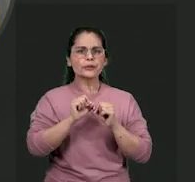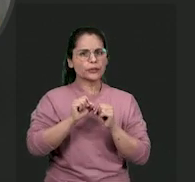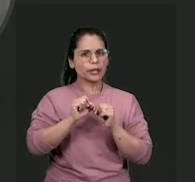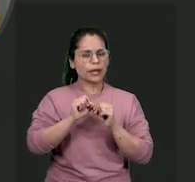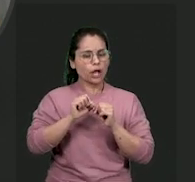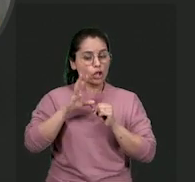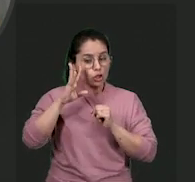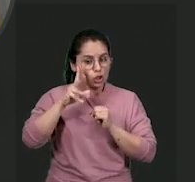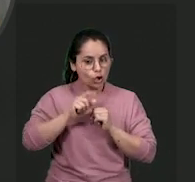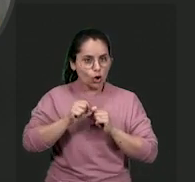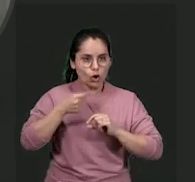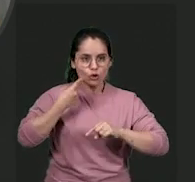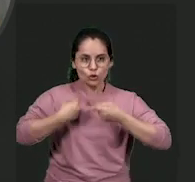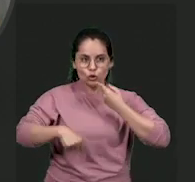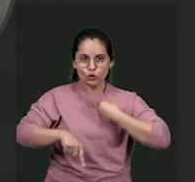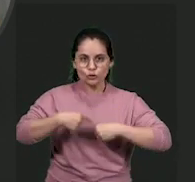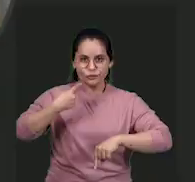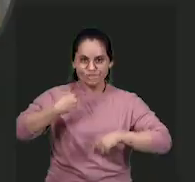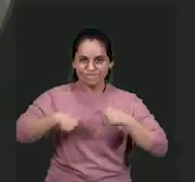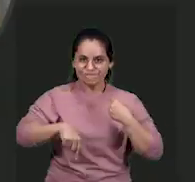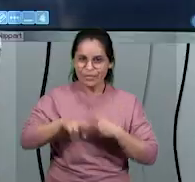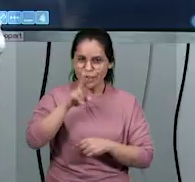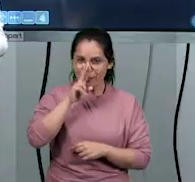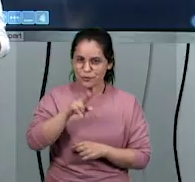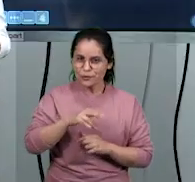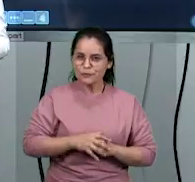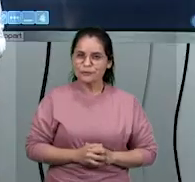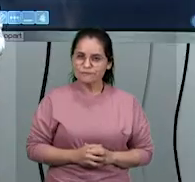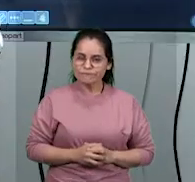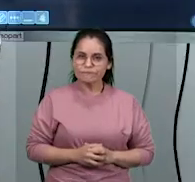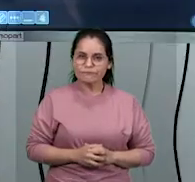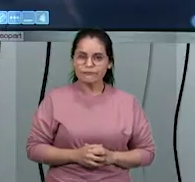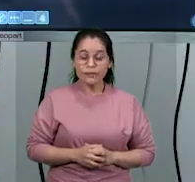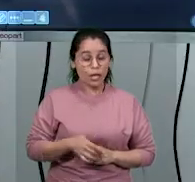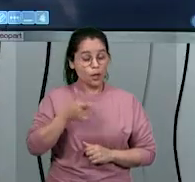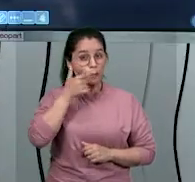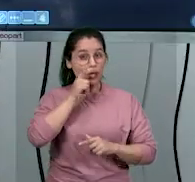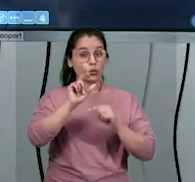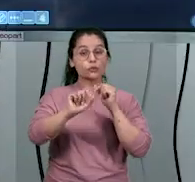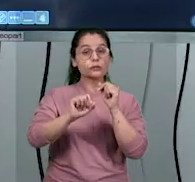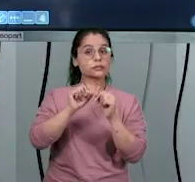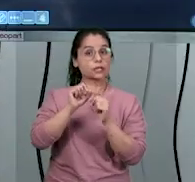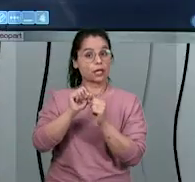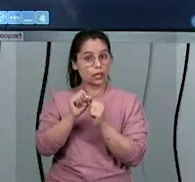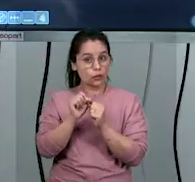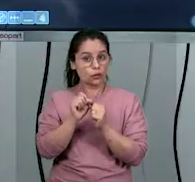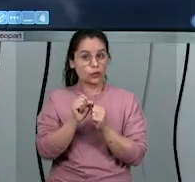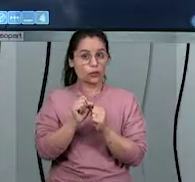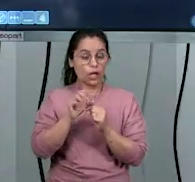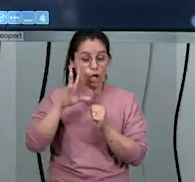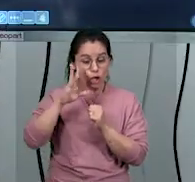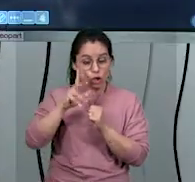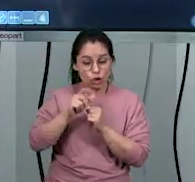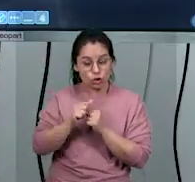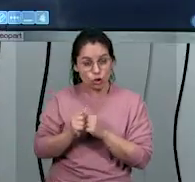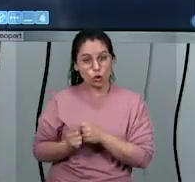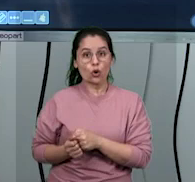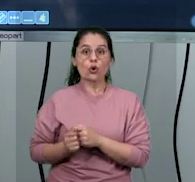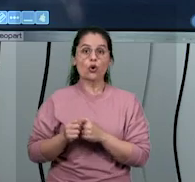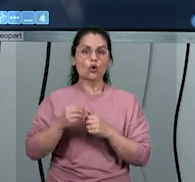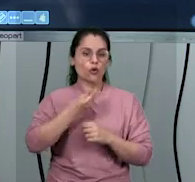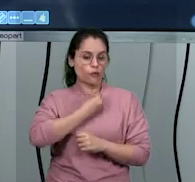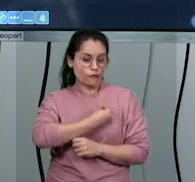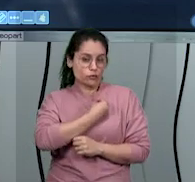entre todos os sistemas. Aqui, para que esse sistema, esses órgãos